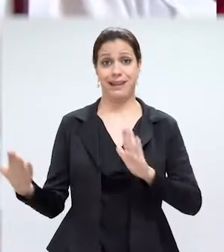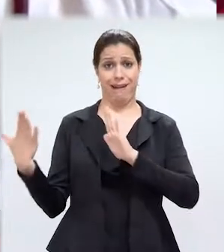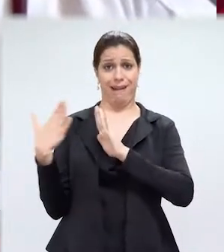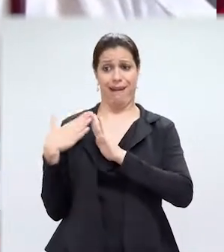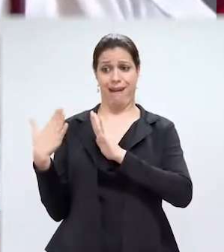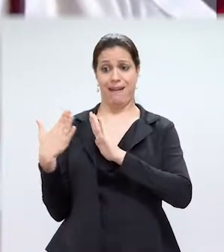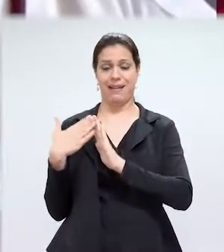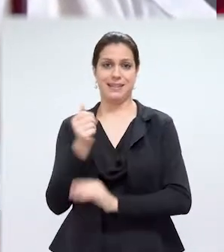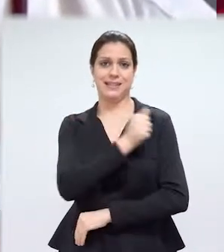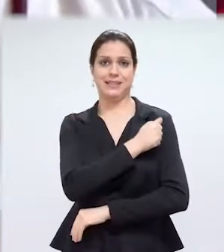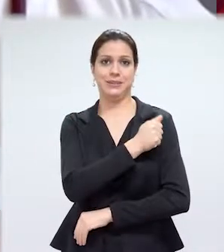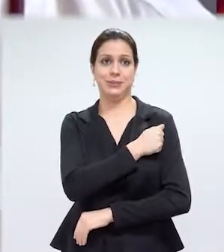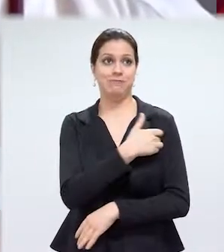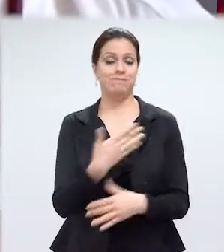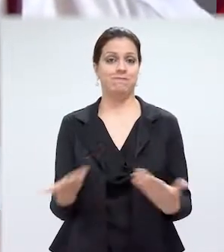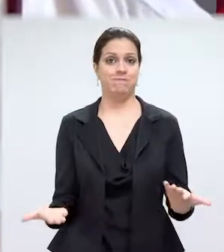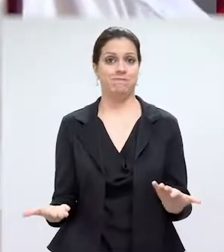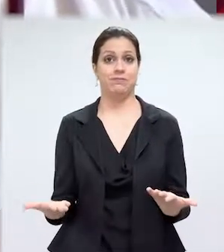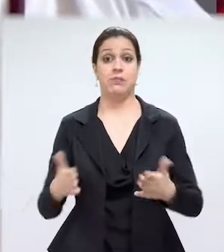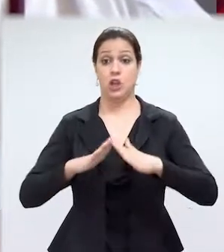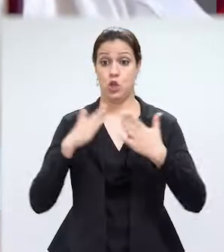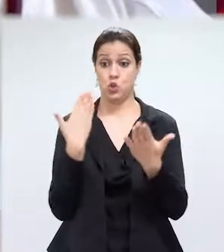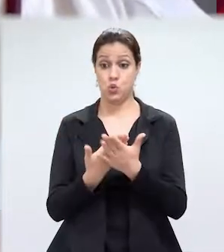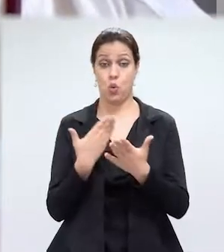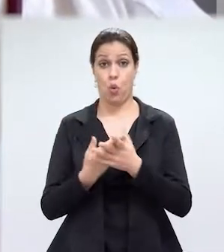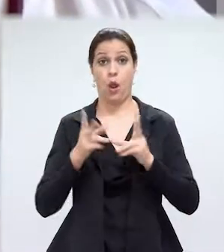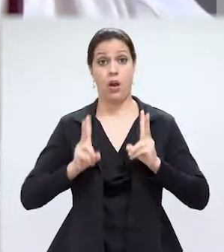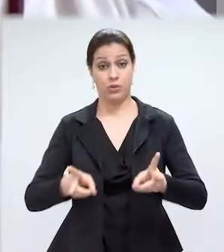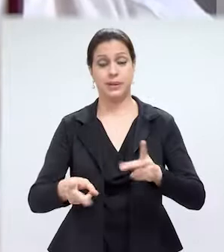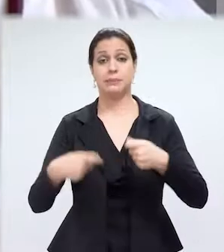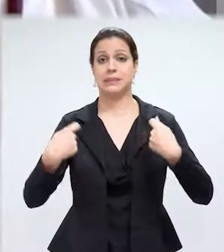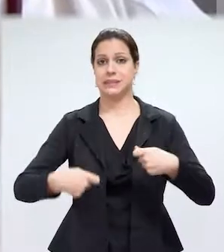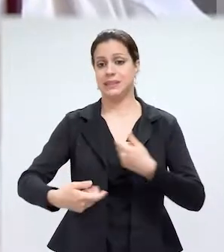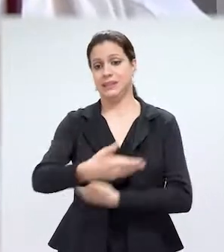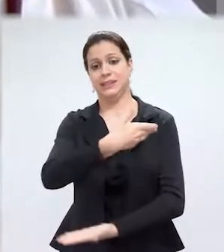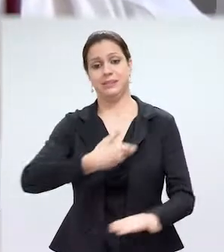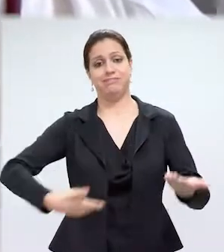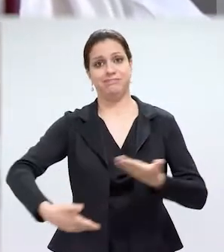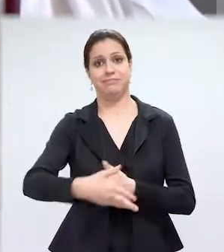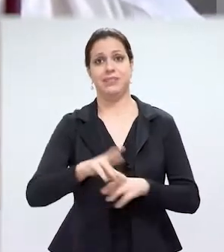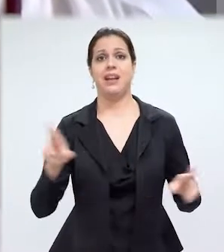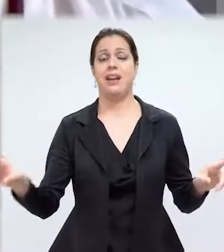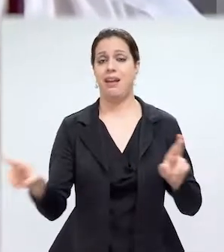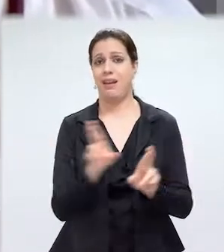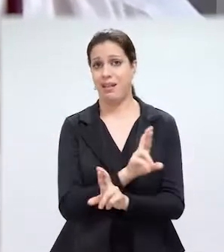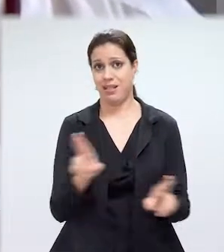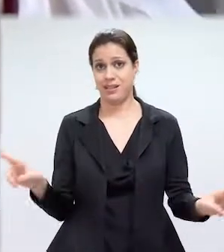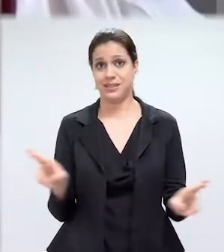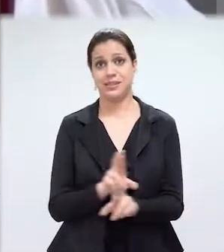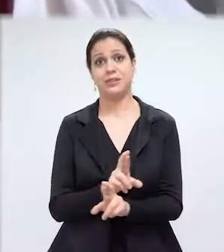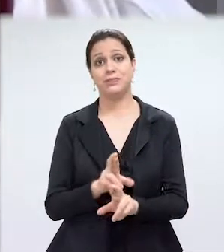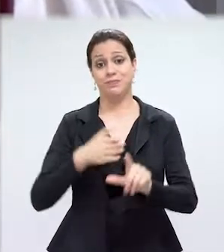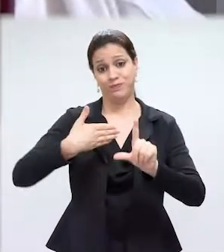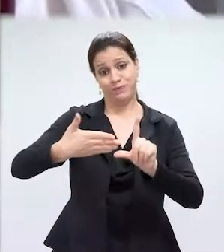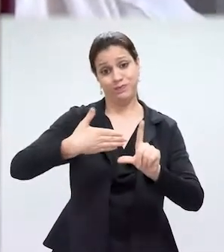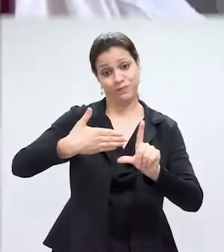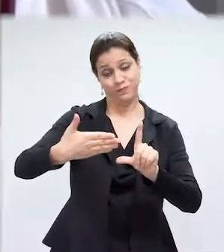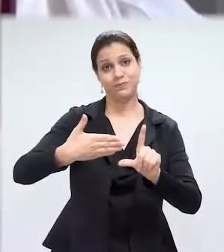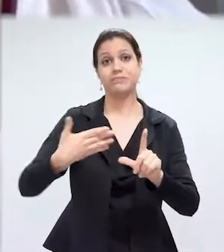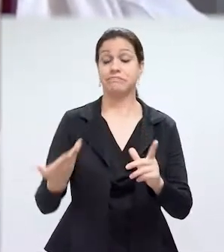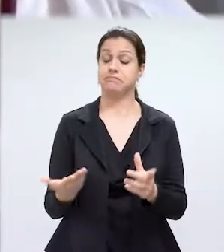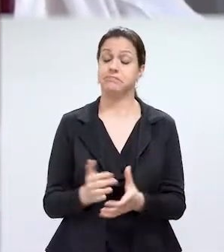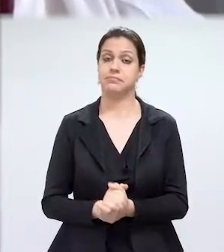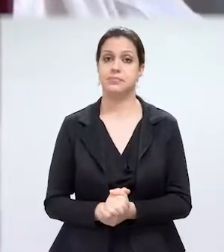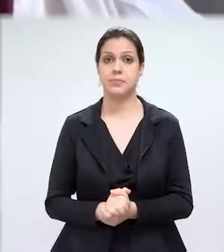o único caminho possível, né? Para que as escolas continuem, para que essa relação ela